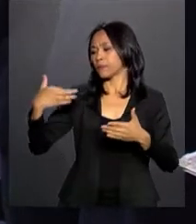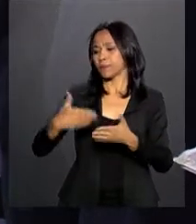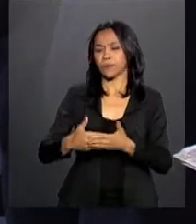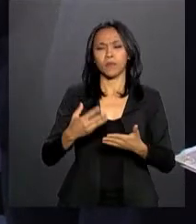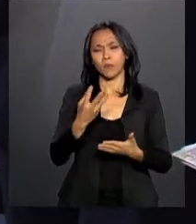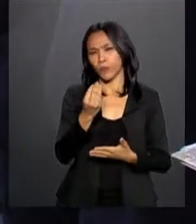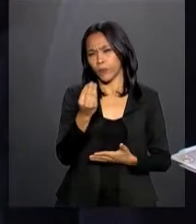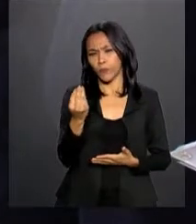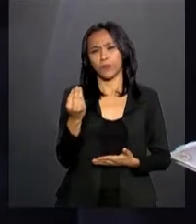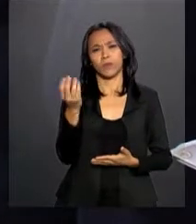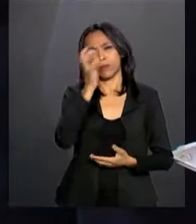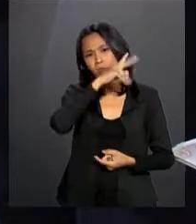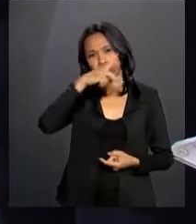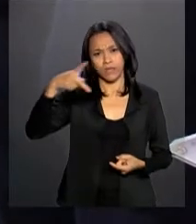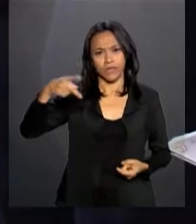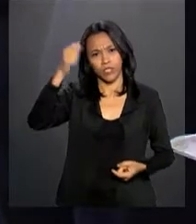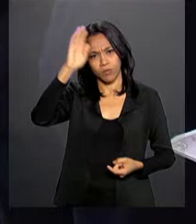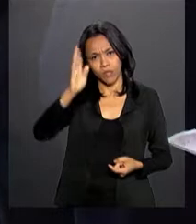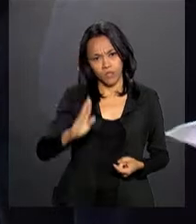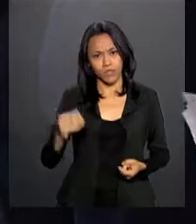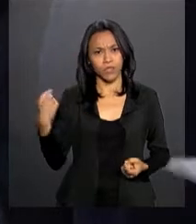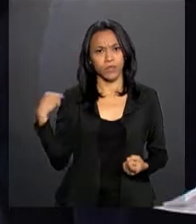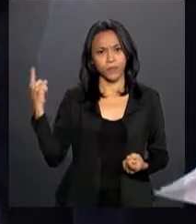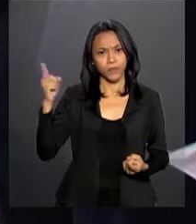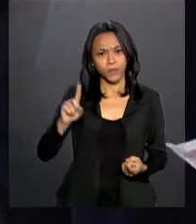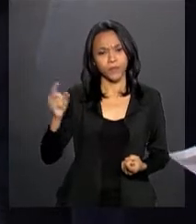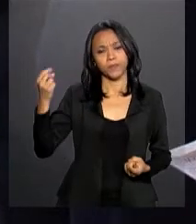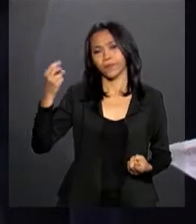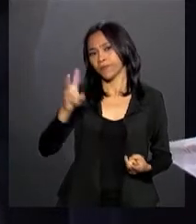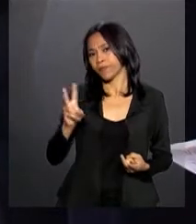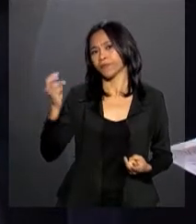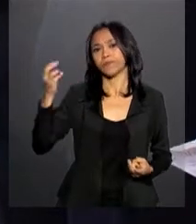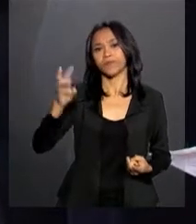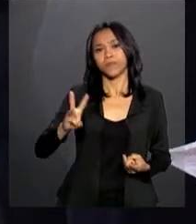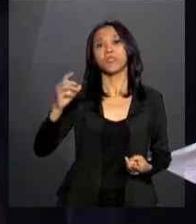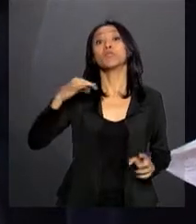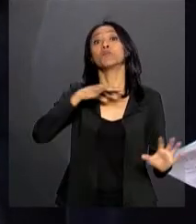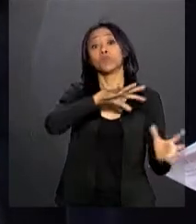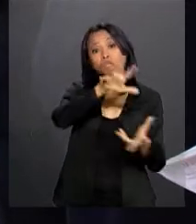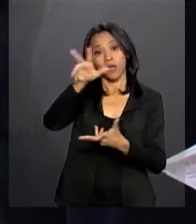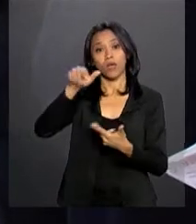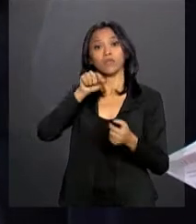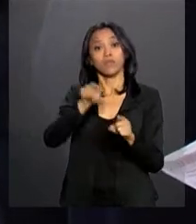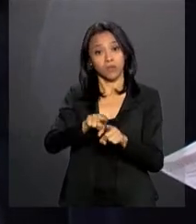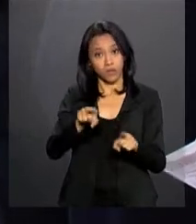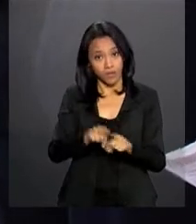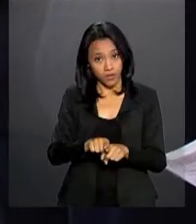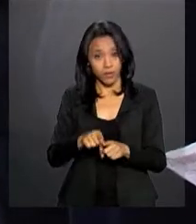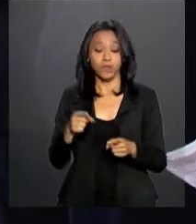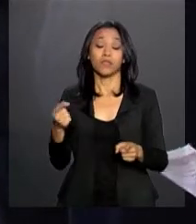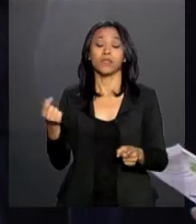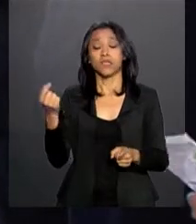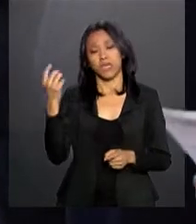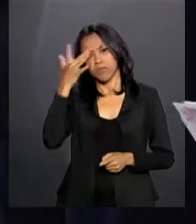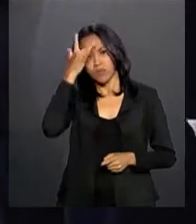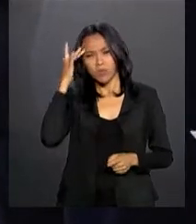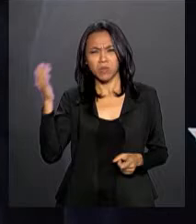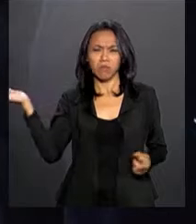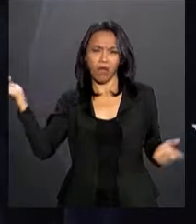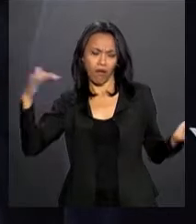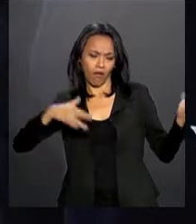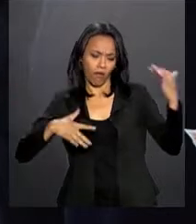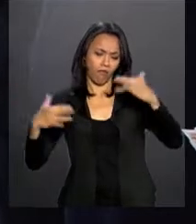da república autoridades nacionais e internacionais além do povo tem visitado este